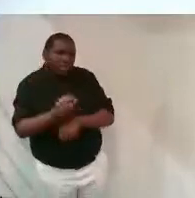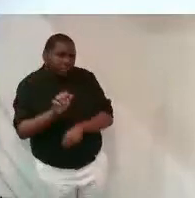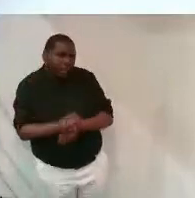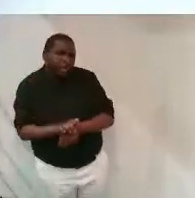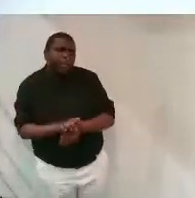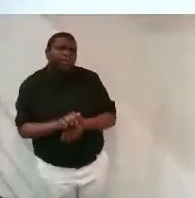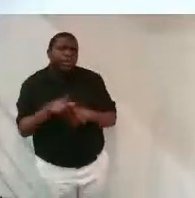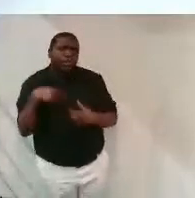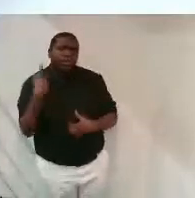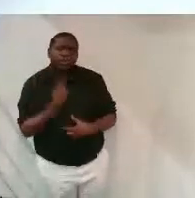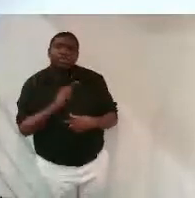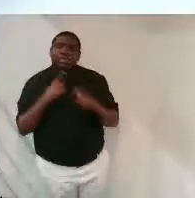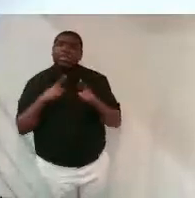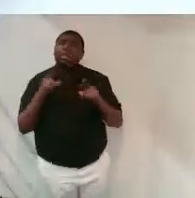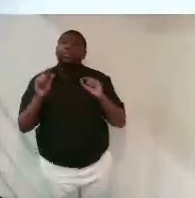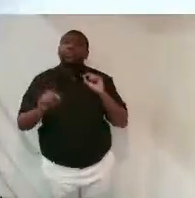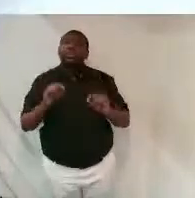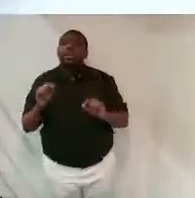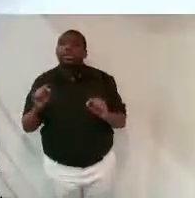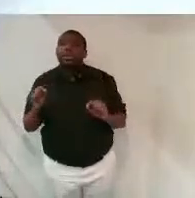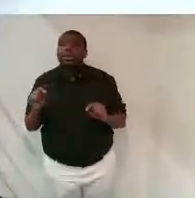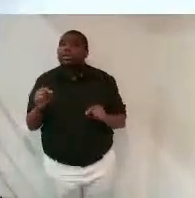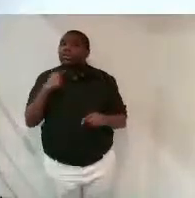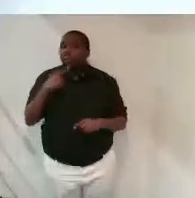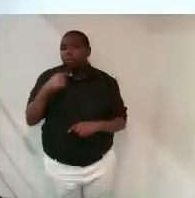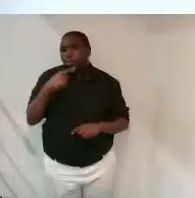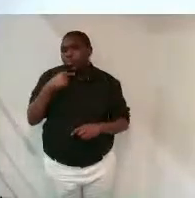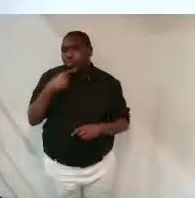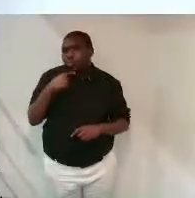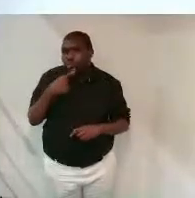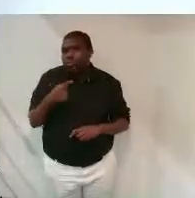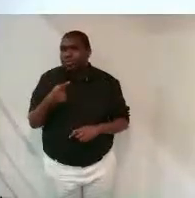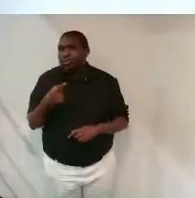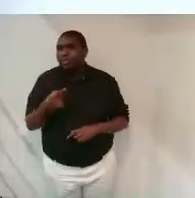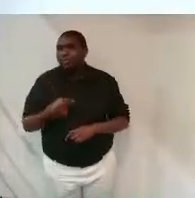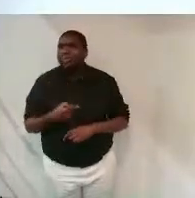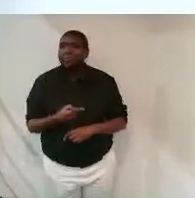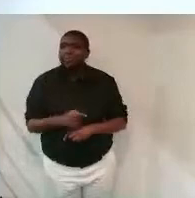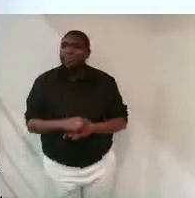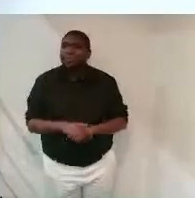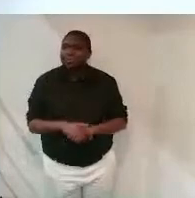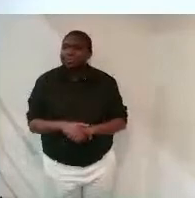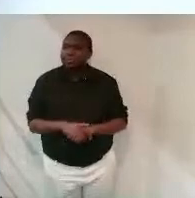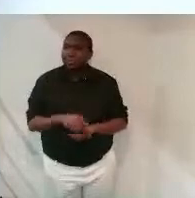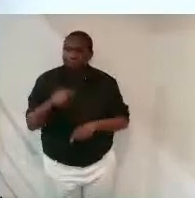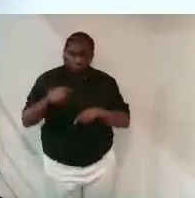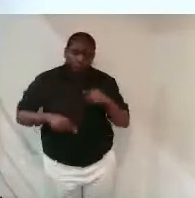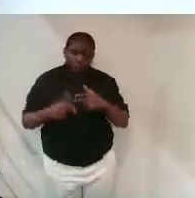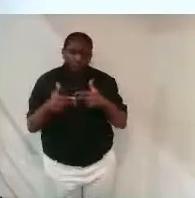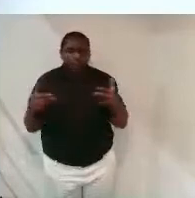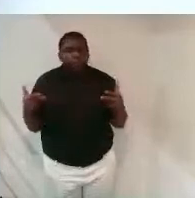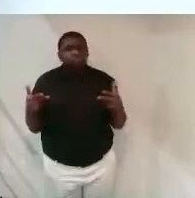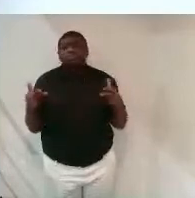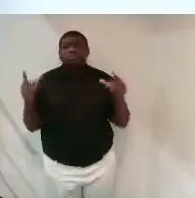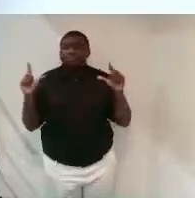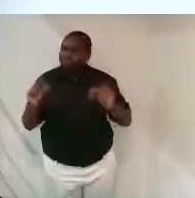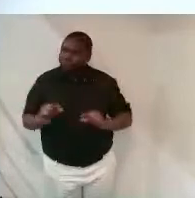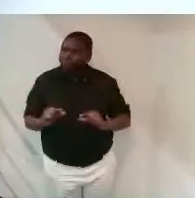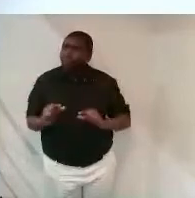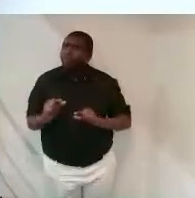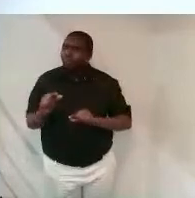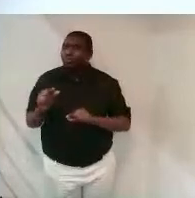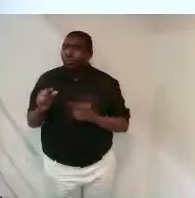teríamos um possível não atendimento de estados não industrializados, que produzem menos